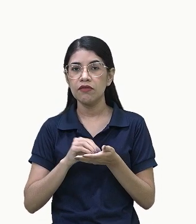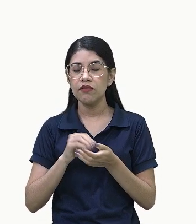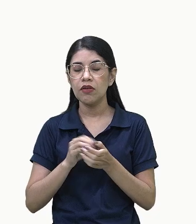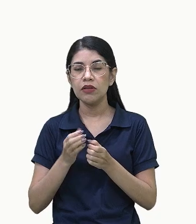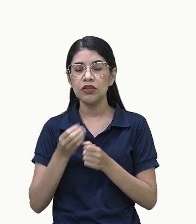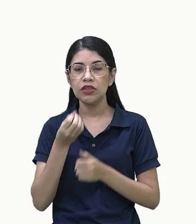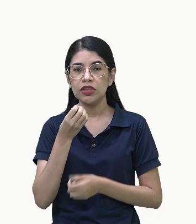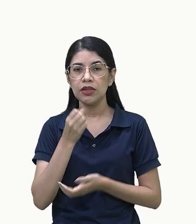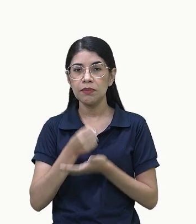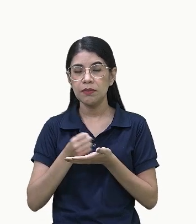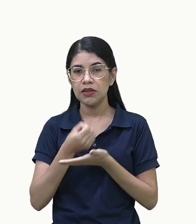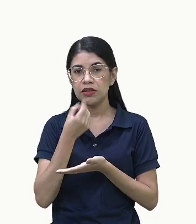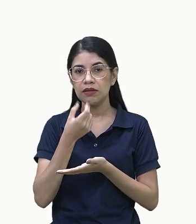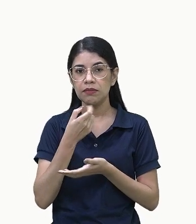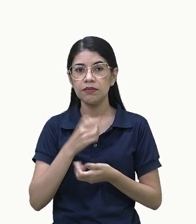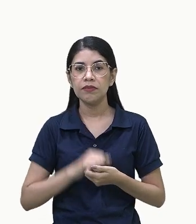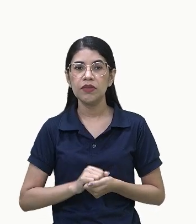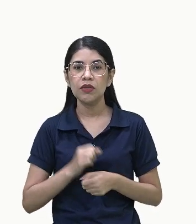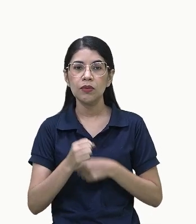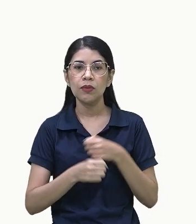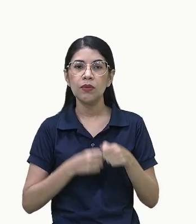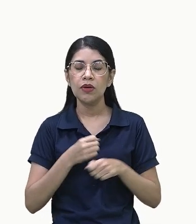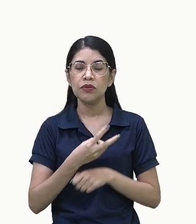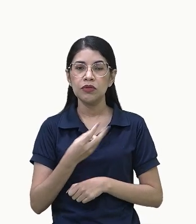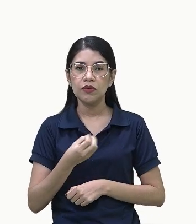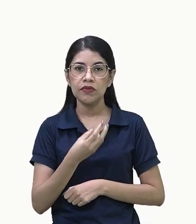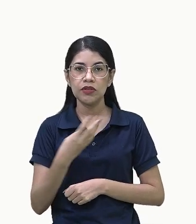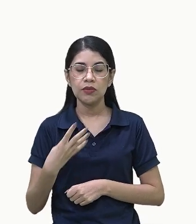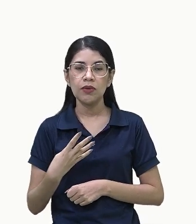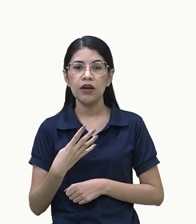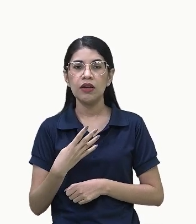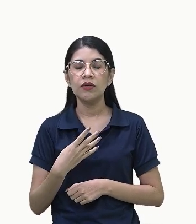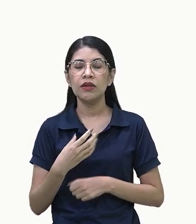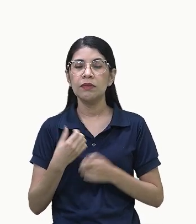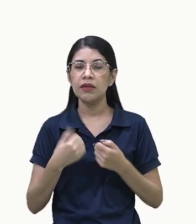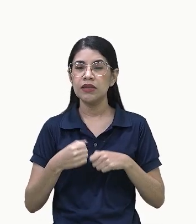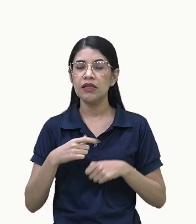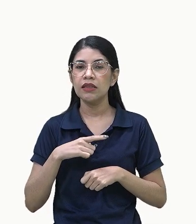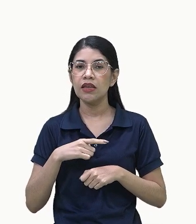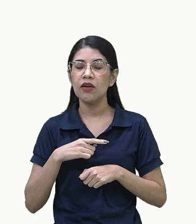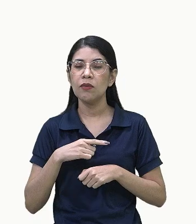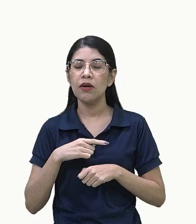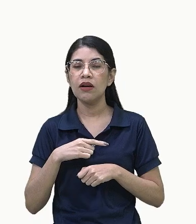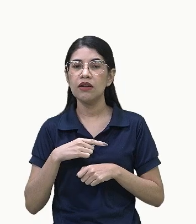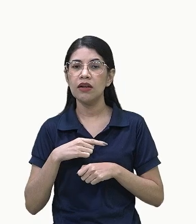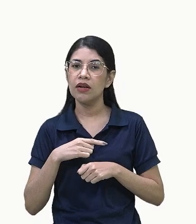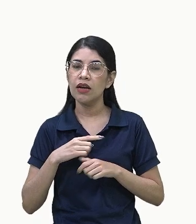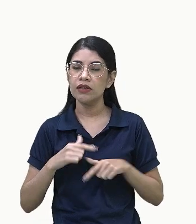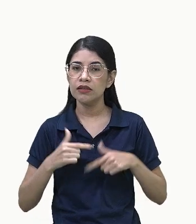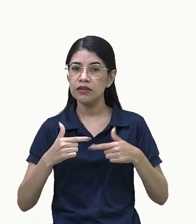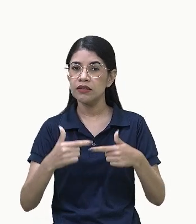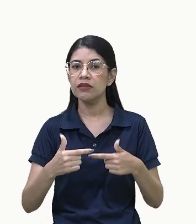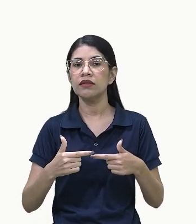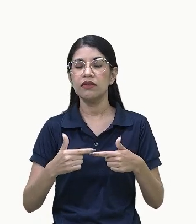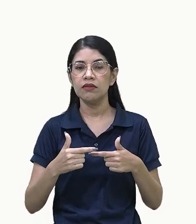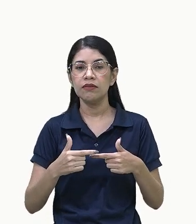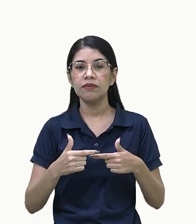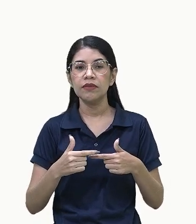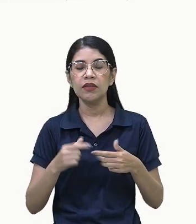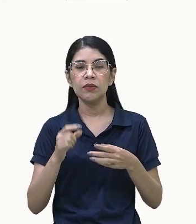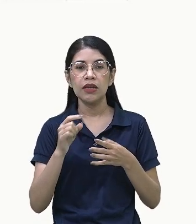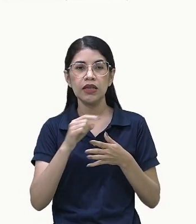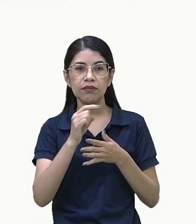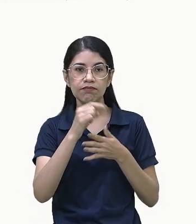2024, exigindo uma resposta humanitária emergencial. E novamente nós temos aí as nossas 5